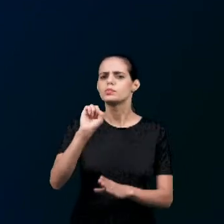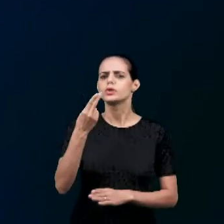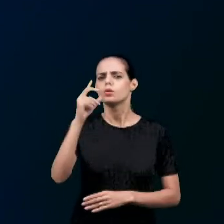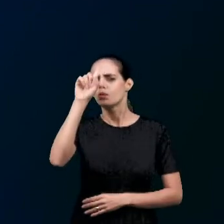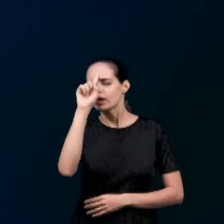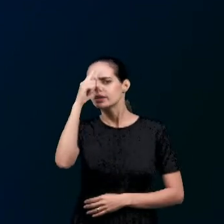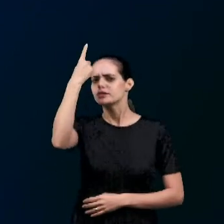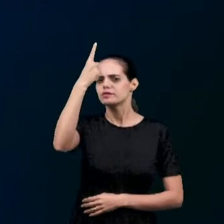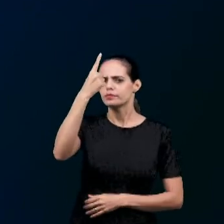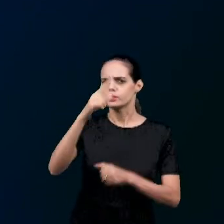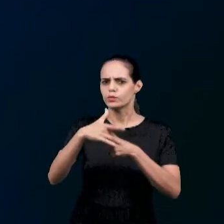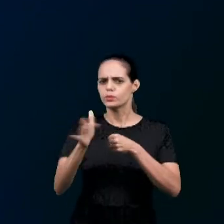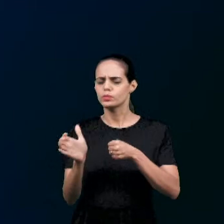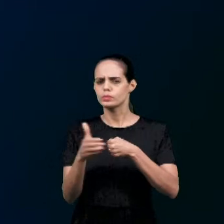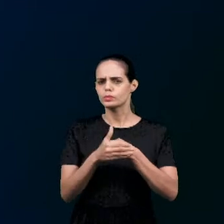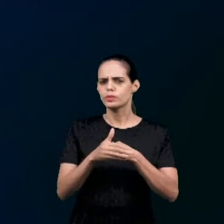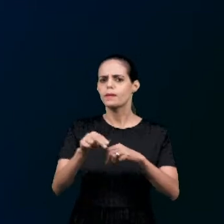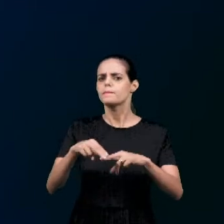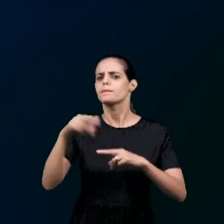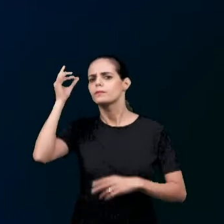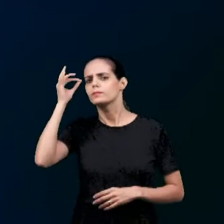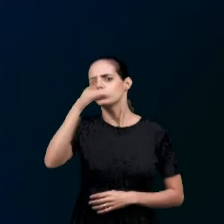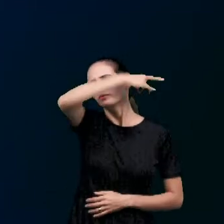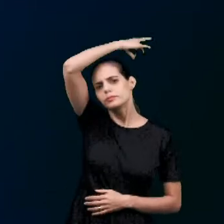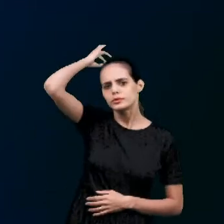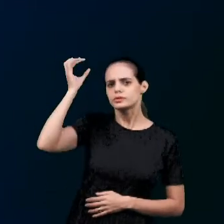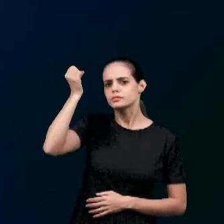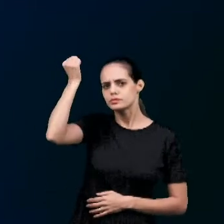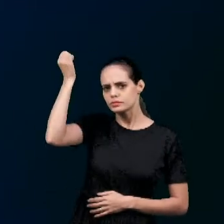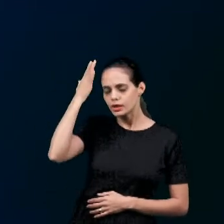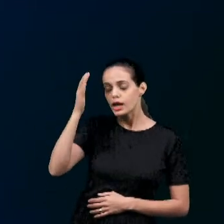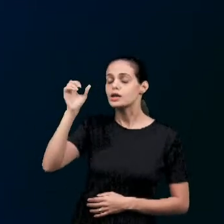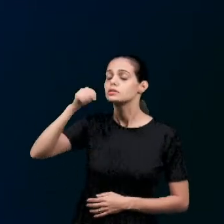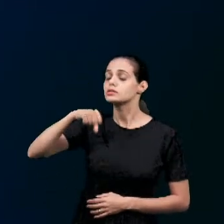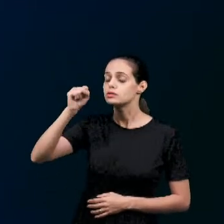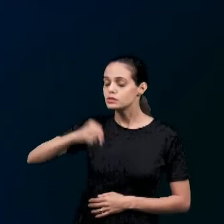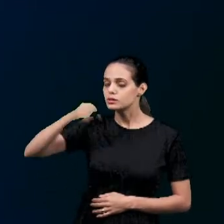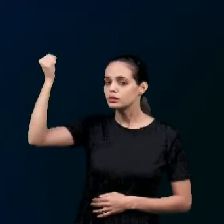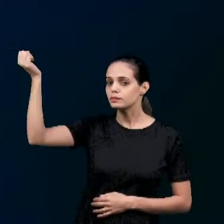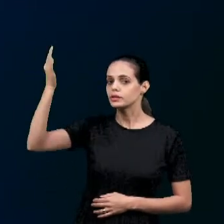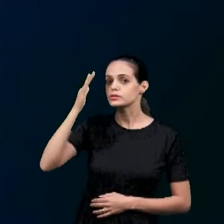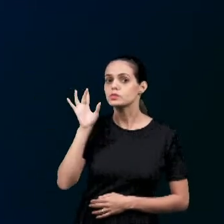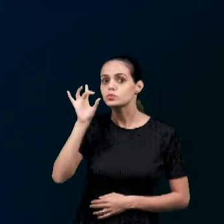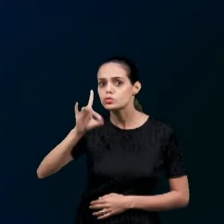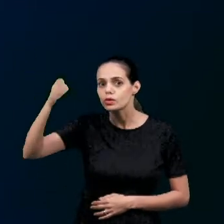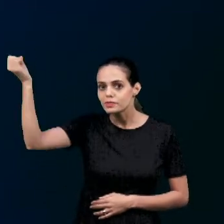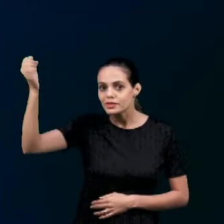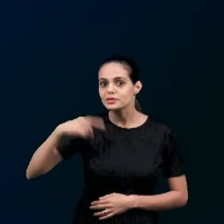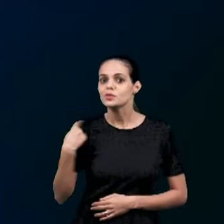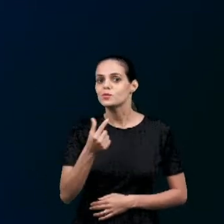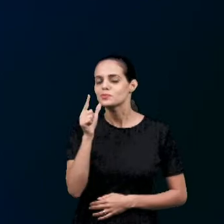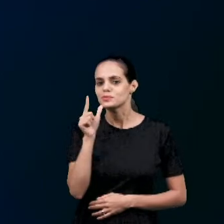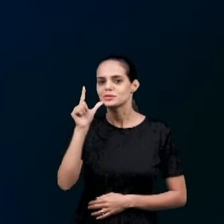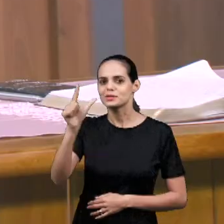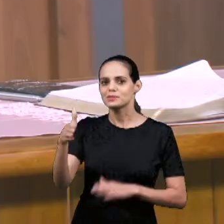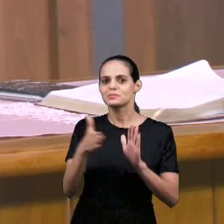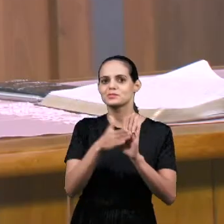por revelação do Espírito Santo? Sim, foi por revelação, pois somente por revelação alcançamos o projeto de